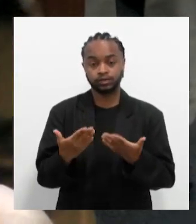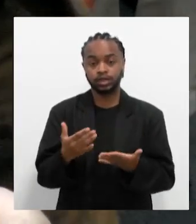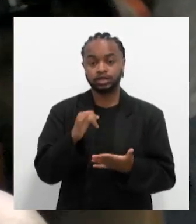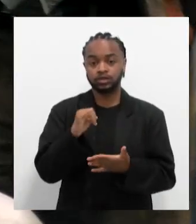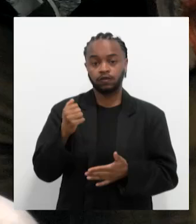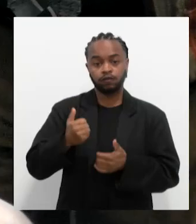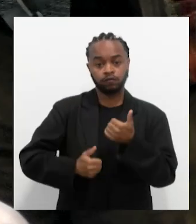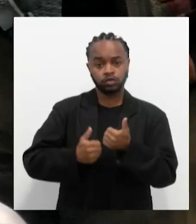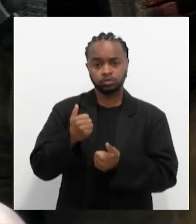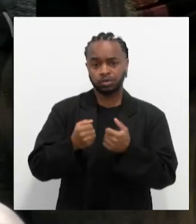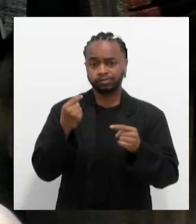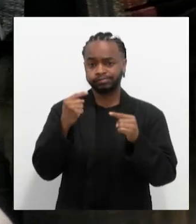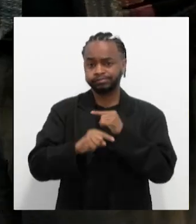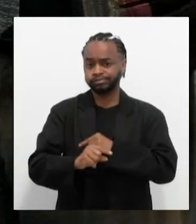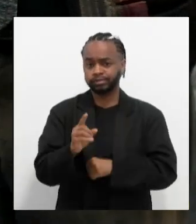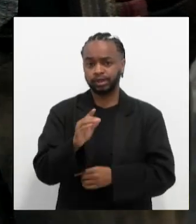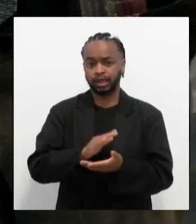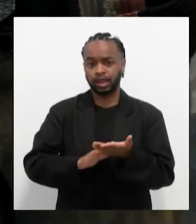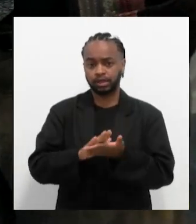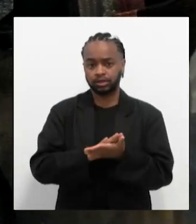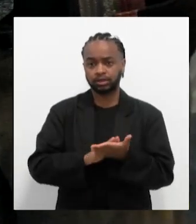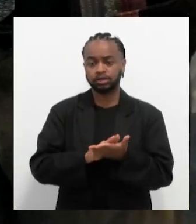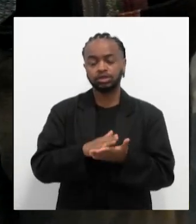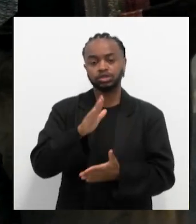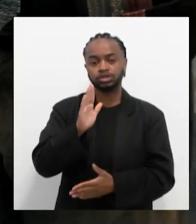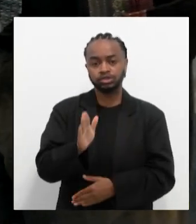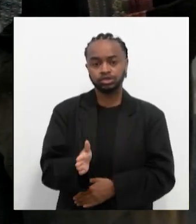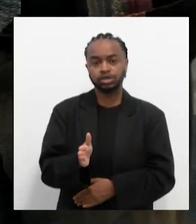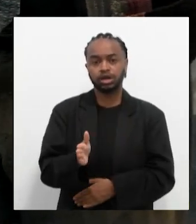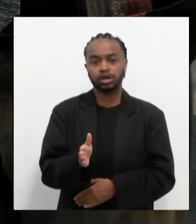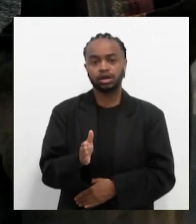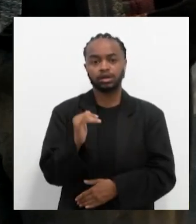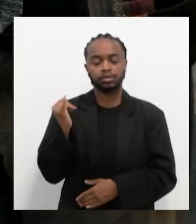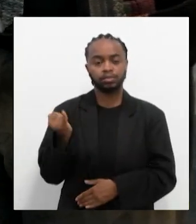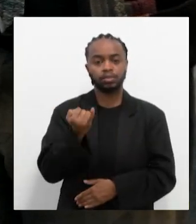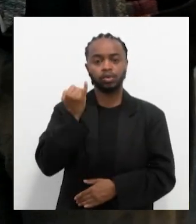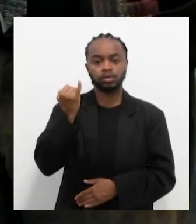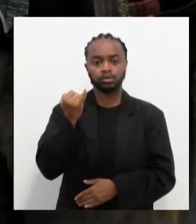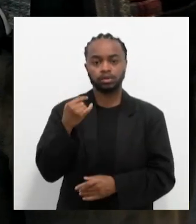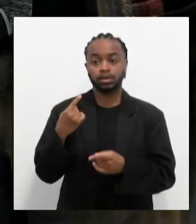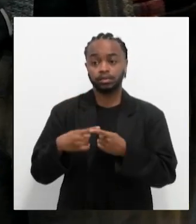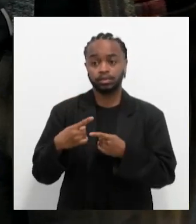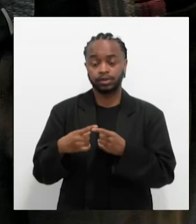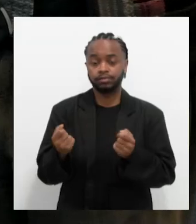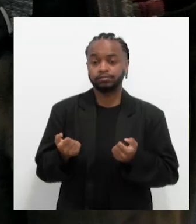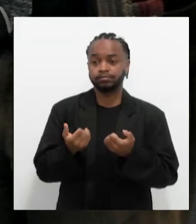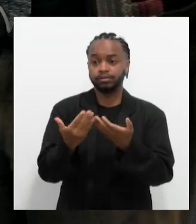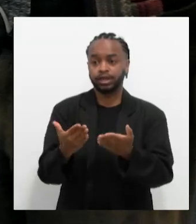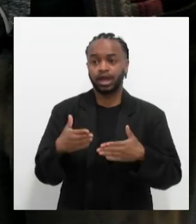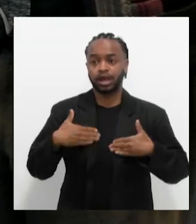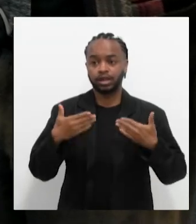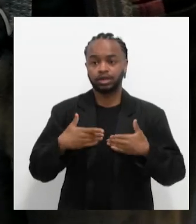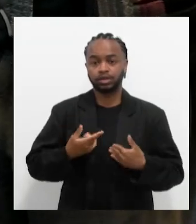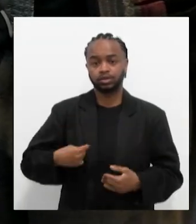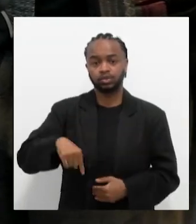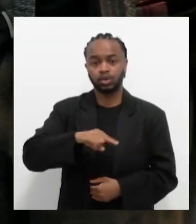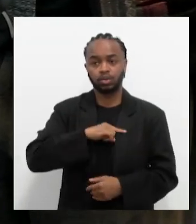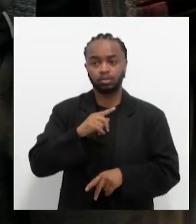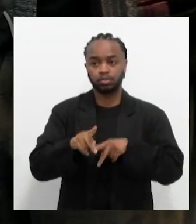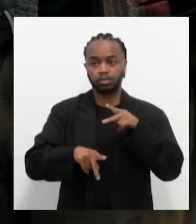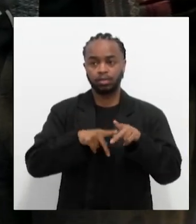não servisse para nada, ele já seria muito, muito importante, porque ele faz a alegria do nosso povo.